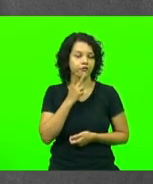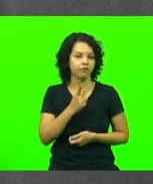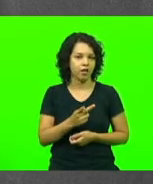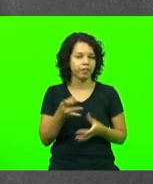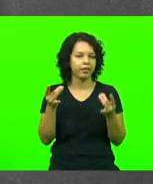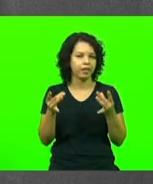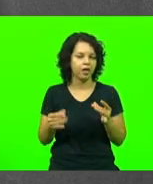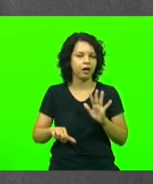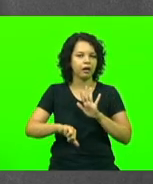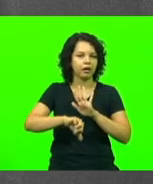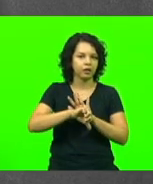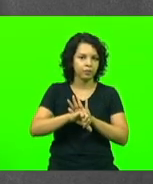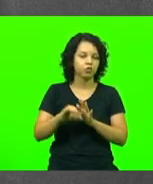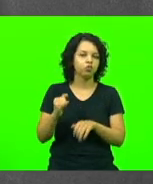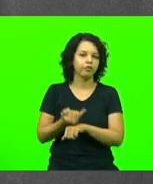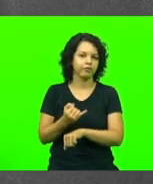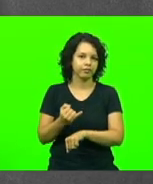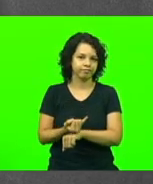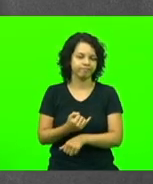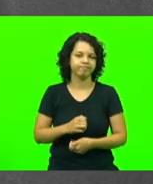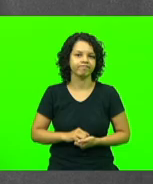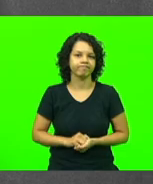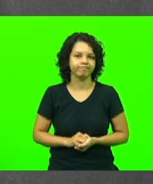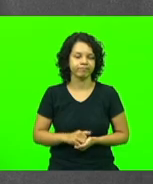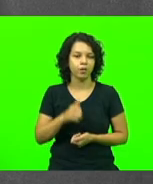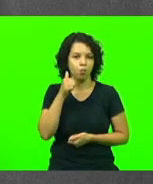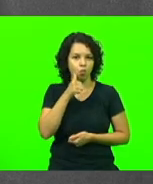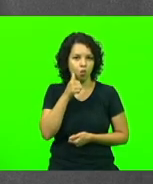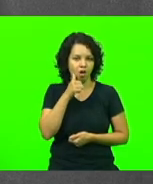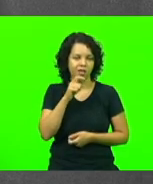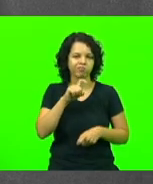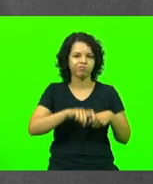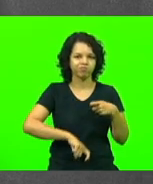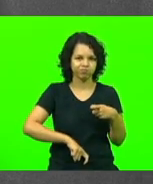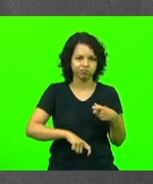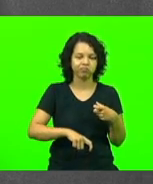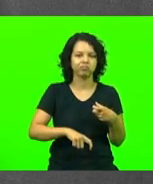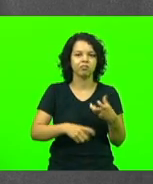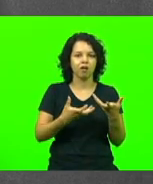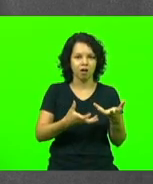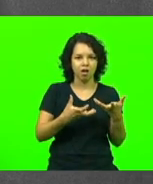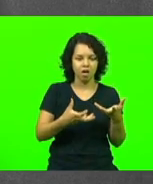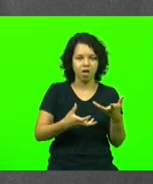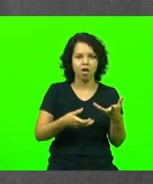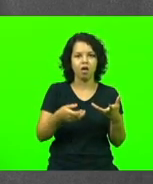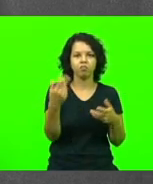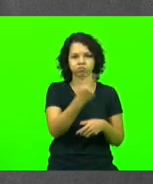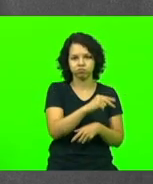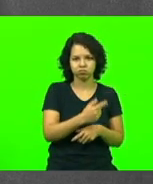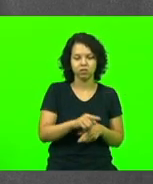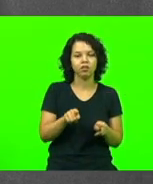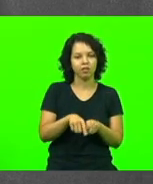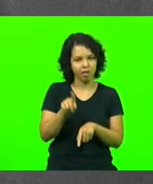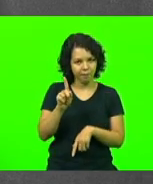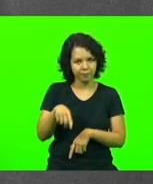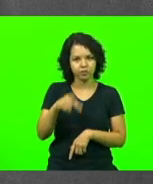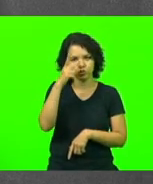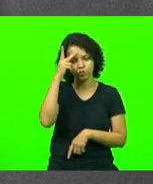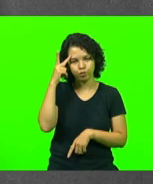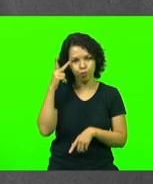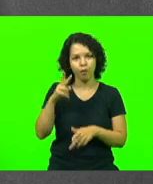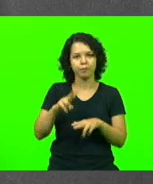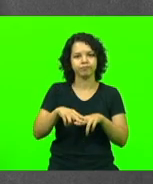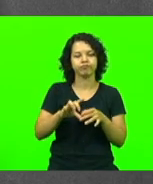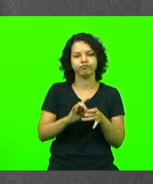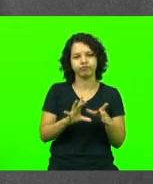chocou a cidade de Joinville. Foi daquela moça lá que foi tentativa de estupro e espancamento com ela lá. Também alguém beneficiado pela saída temporária.